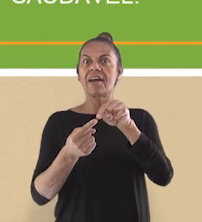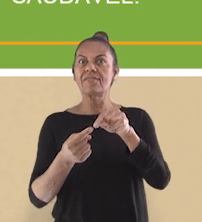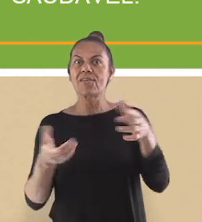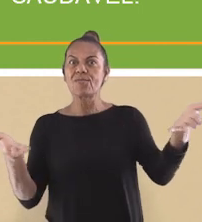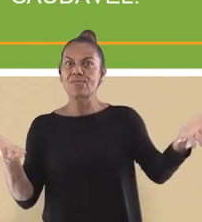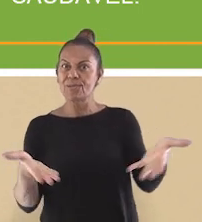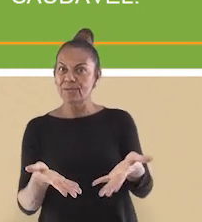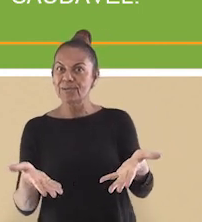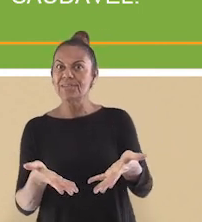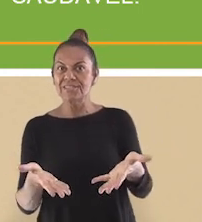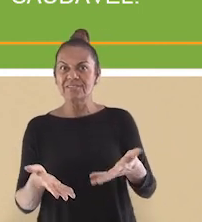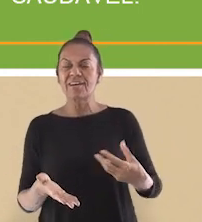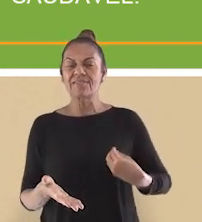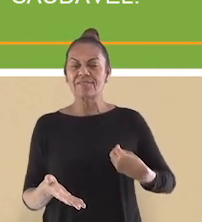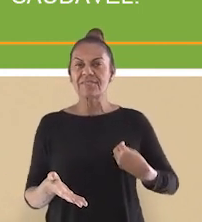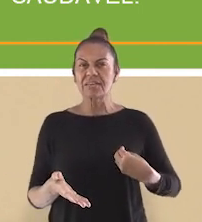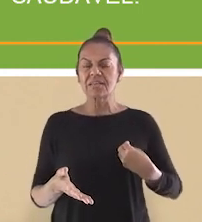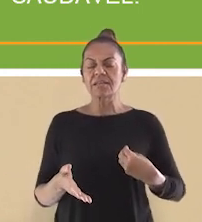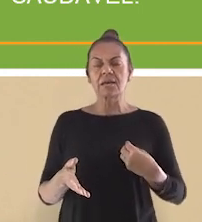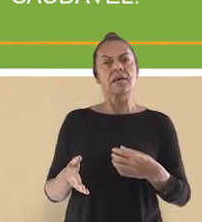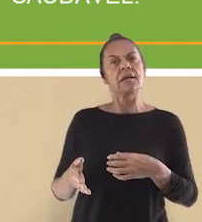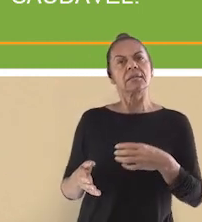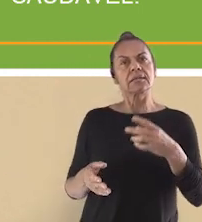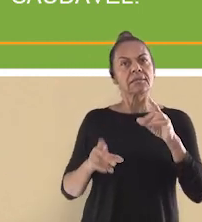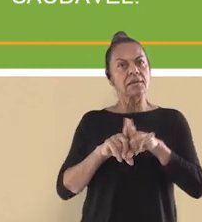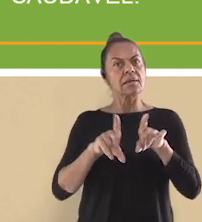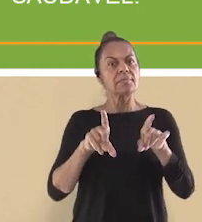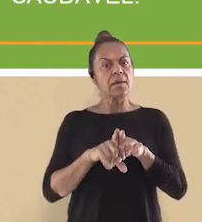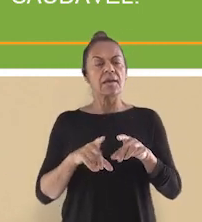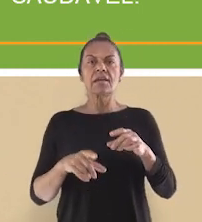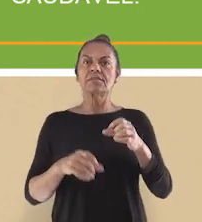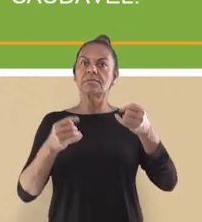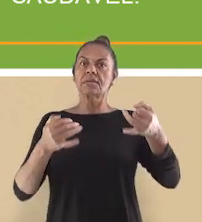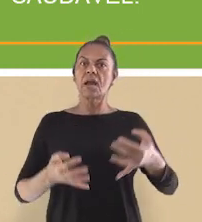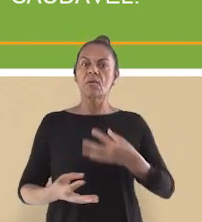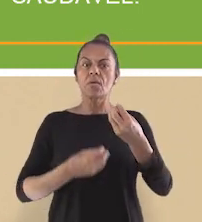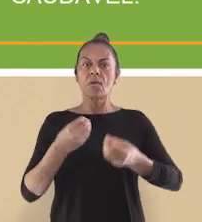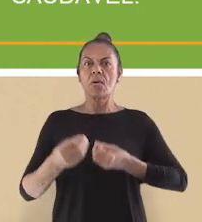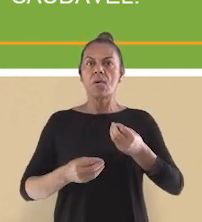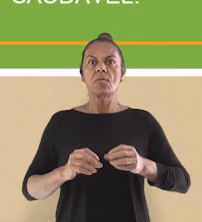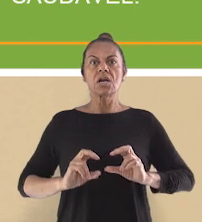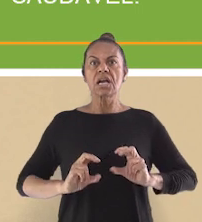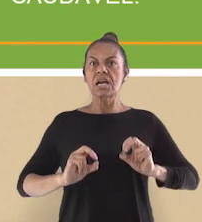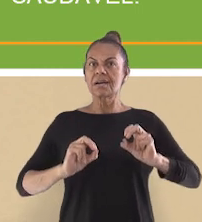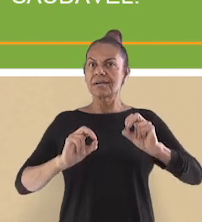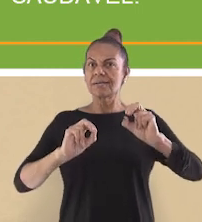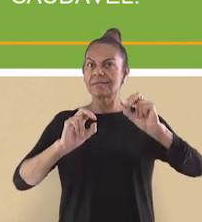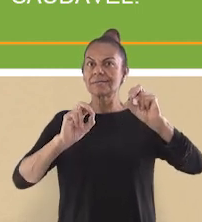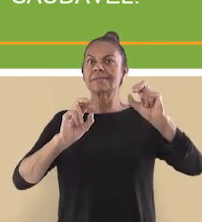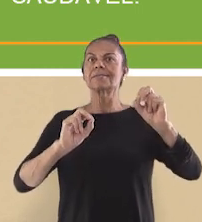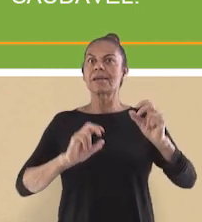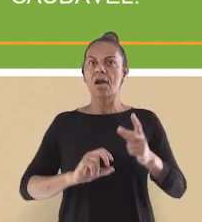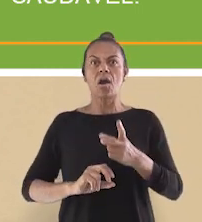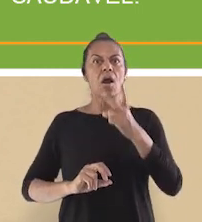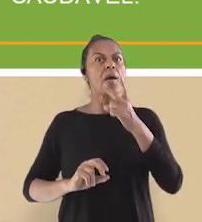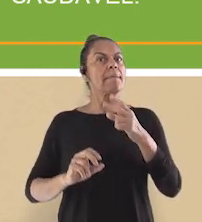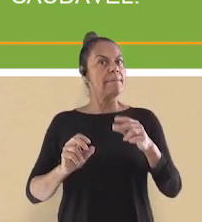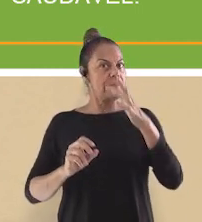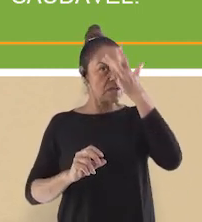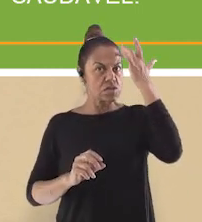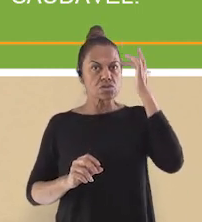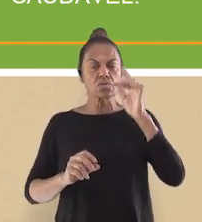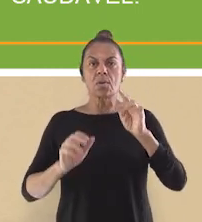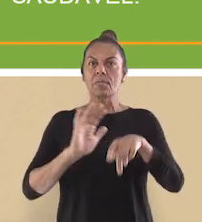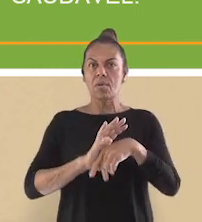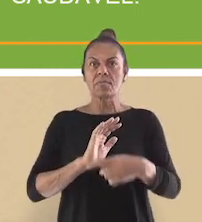vida moderna, identificando os principais tipos de câncer que atingem os capixabas, além de